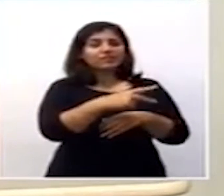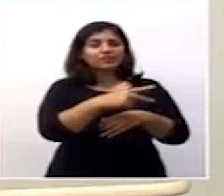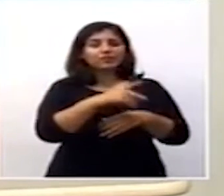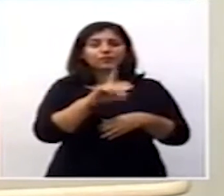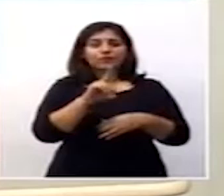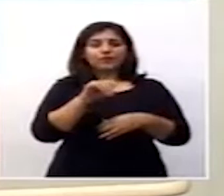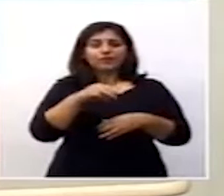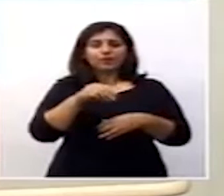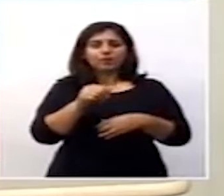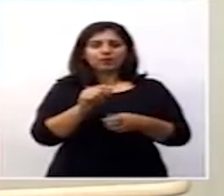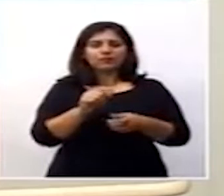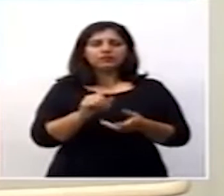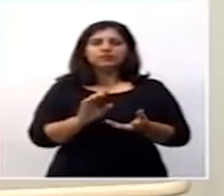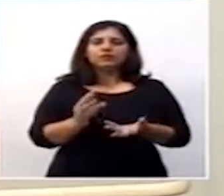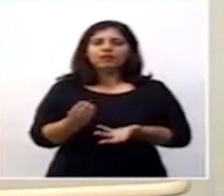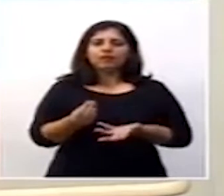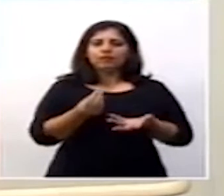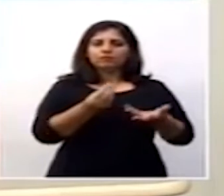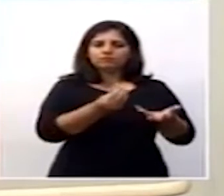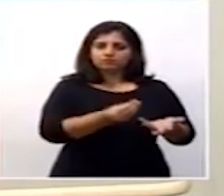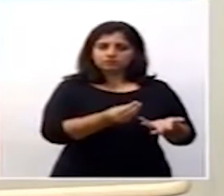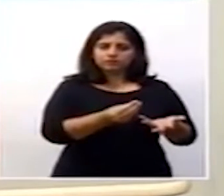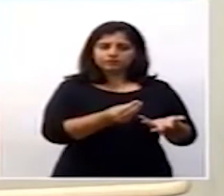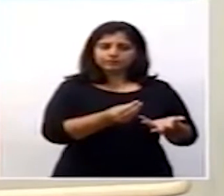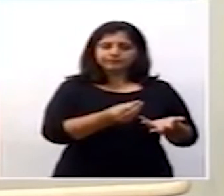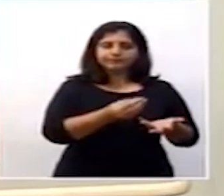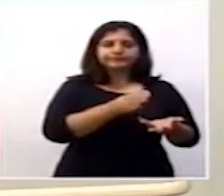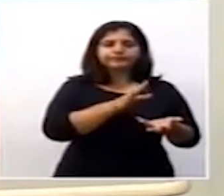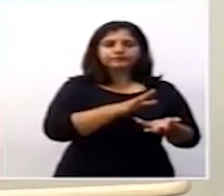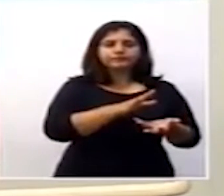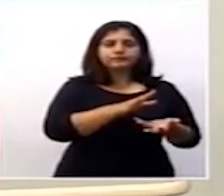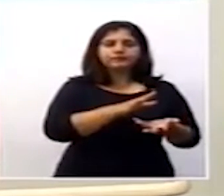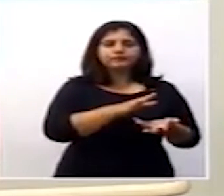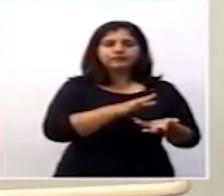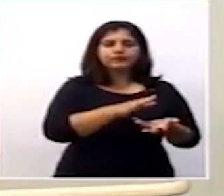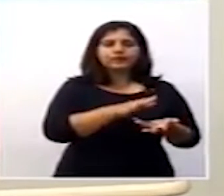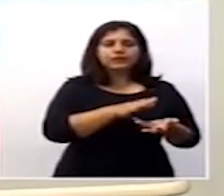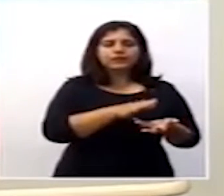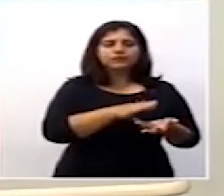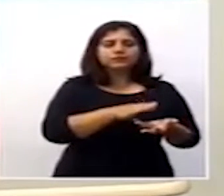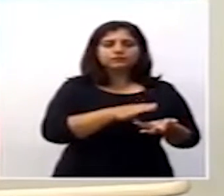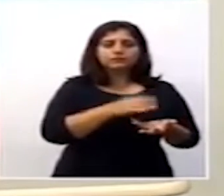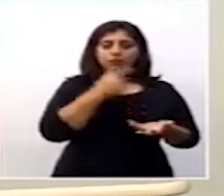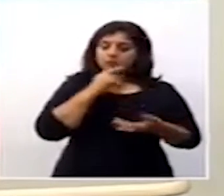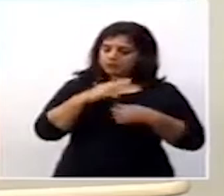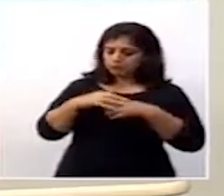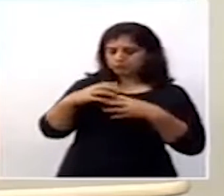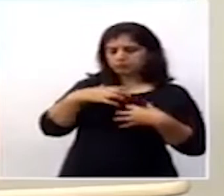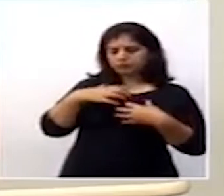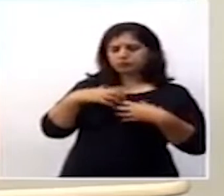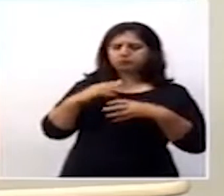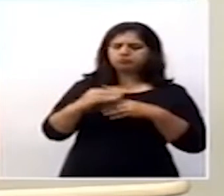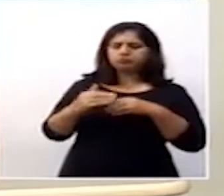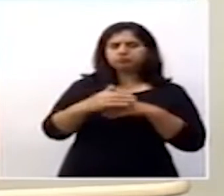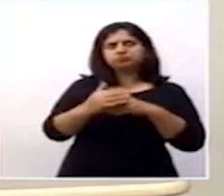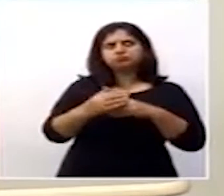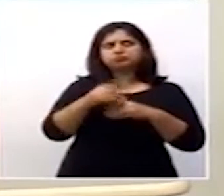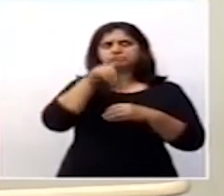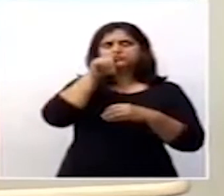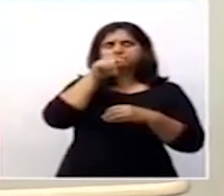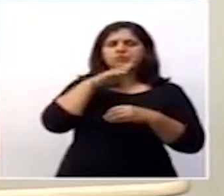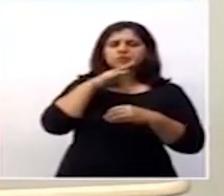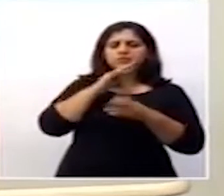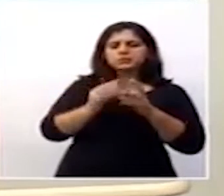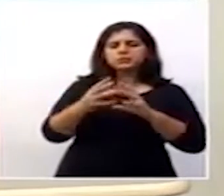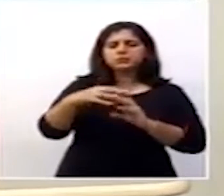Dalma. Na hora que ele entregou, né, ele depois, Dalma pegou, sentiu o passarinho,